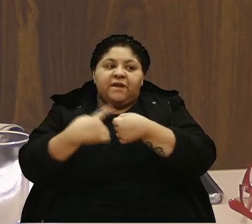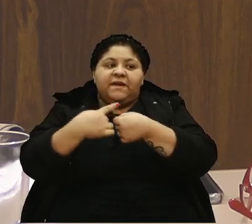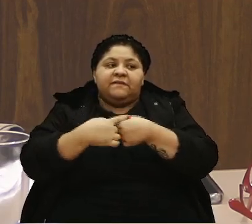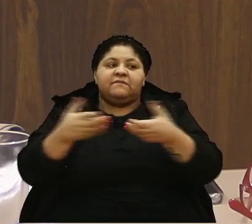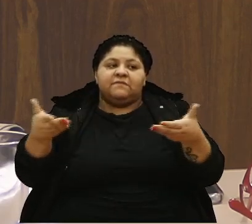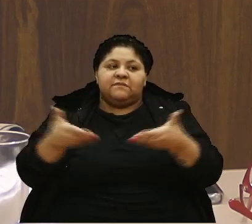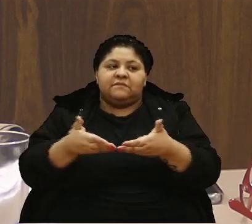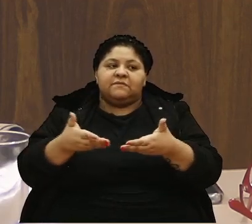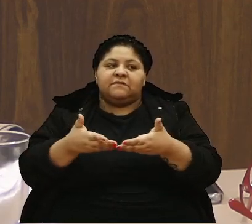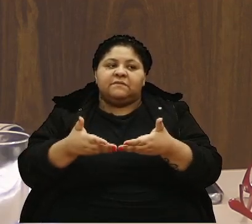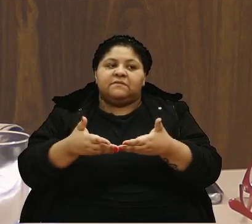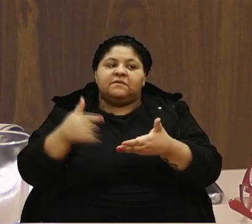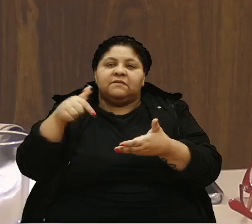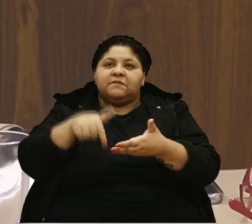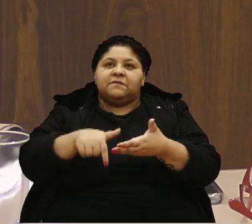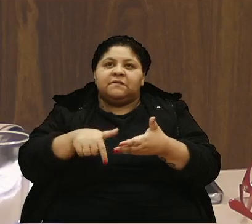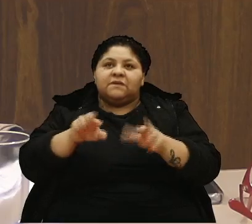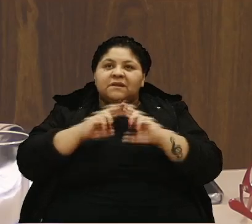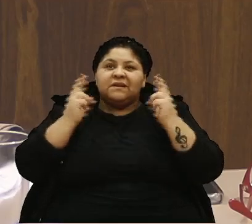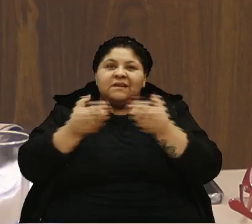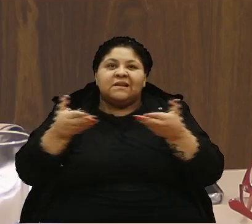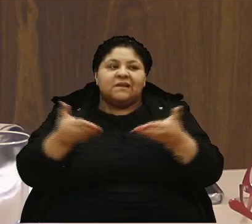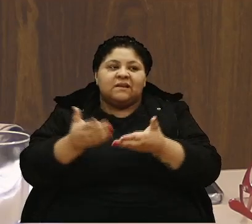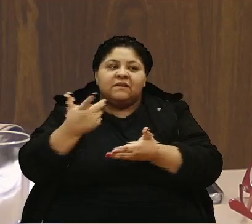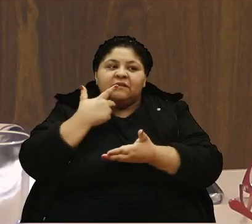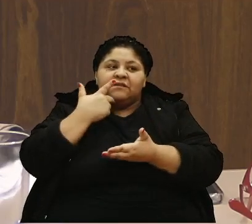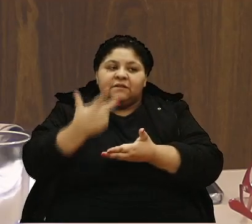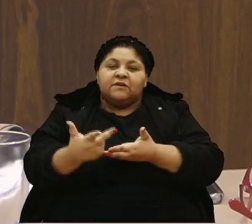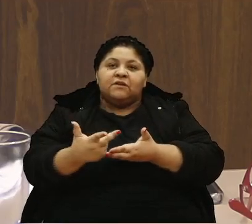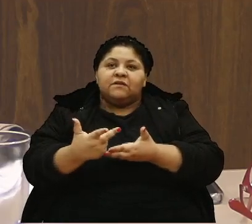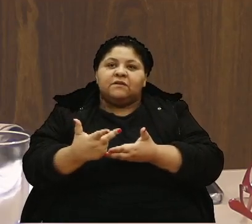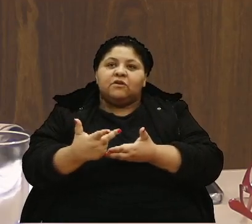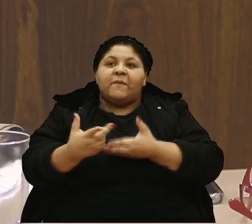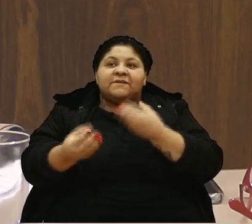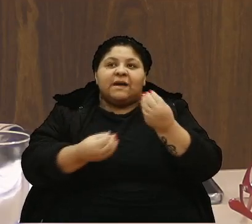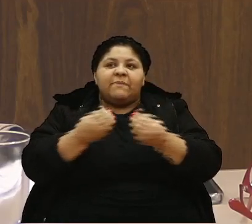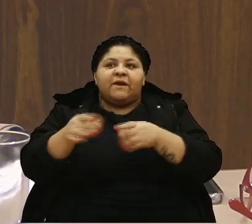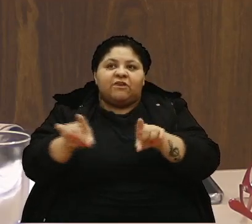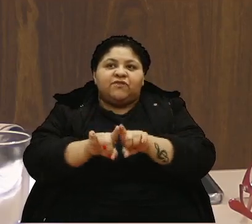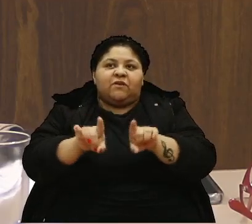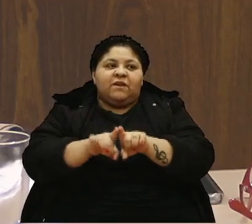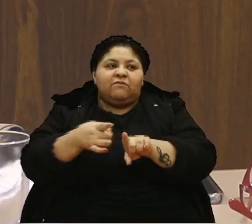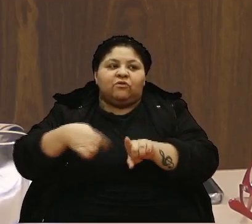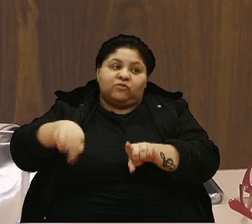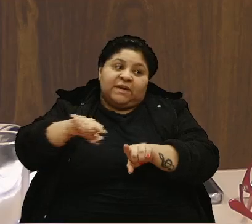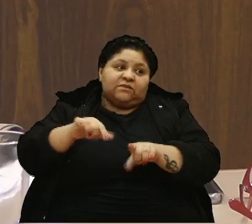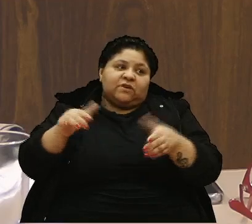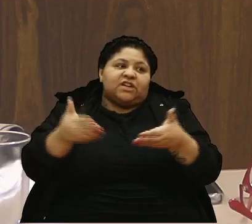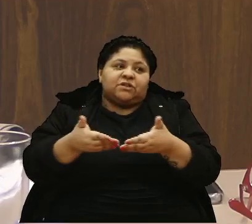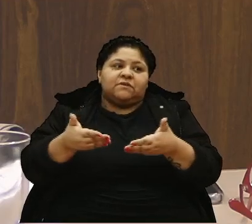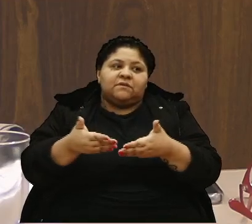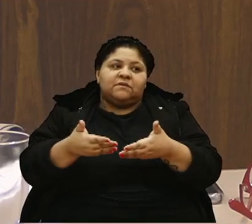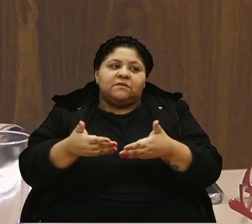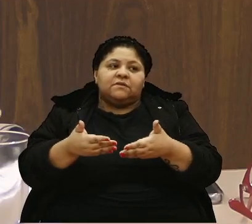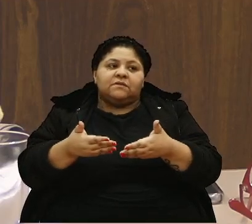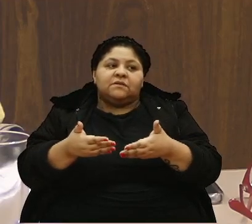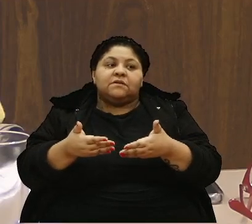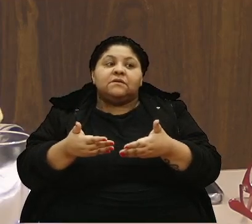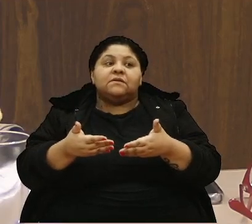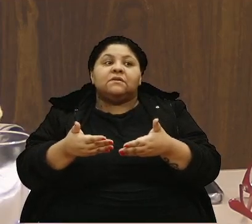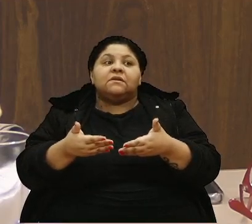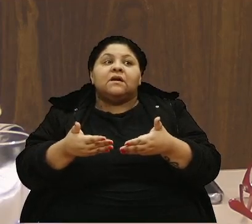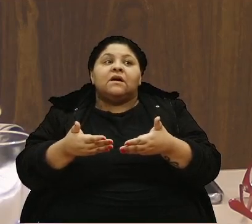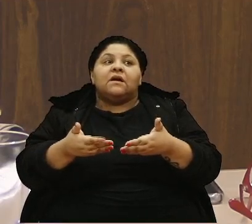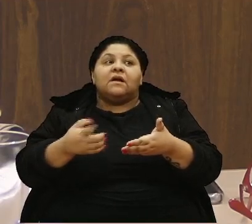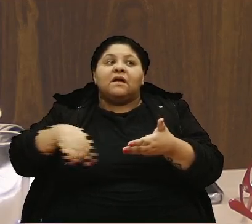não podia deixar de, na sessão de hoje, reforçar a importância de nós termos a participação, vereador Daniel, do nosso executivo,